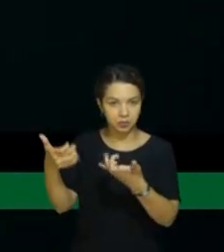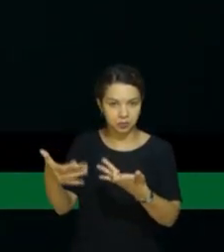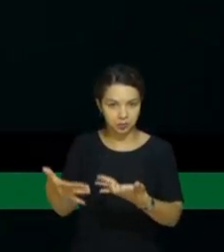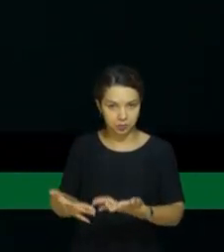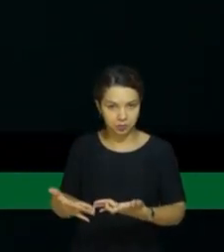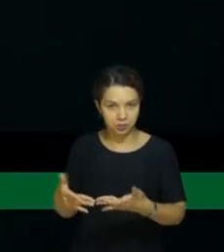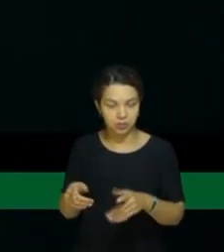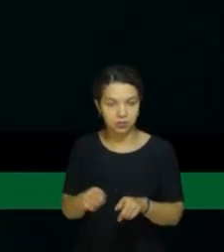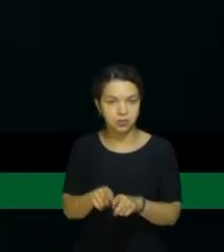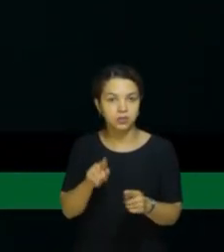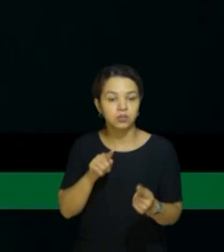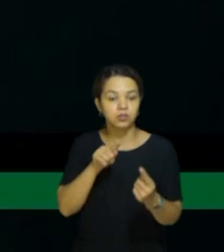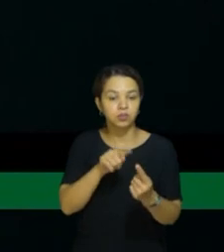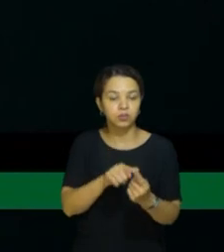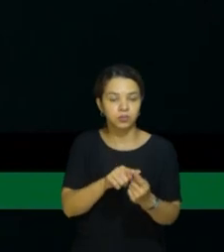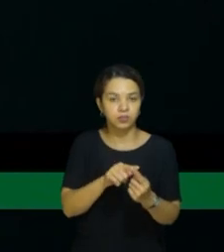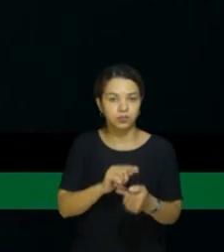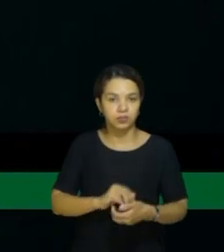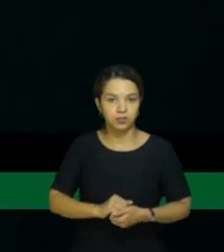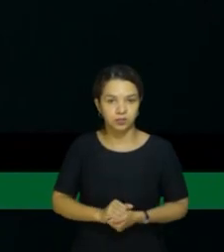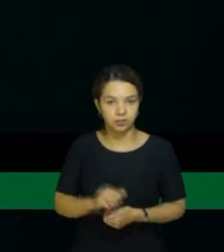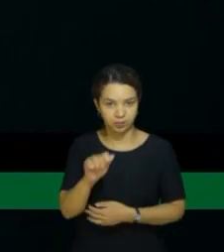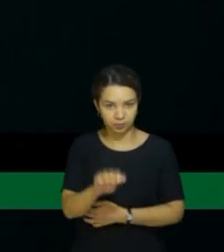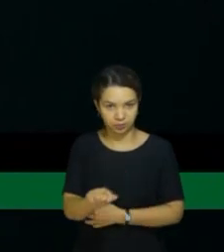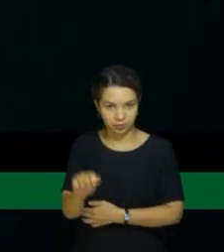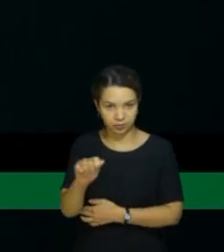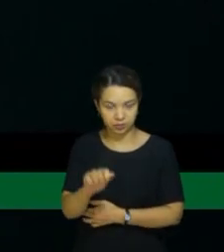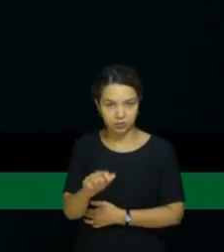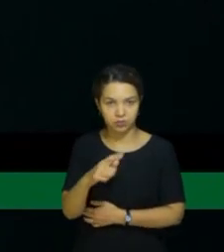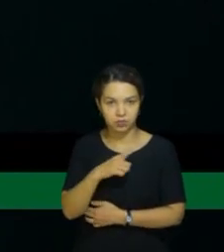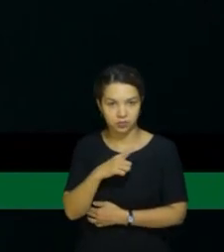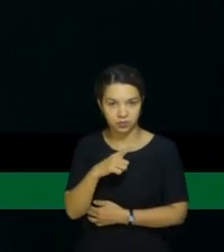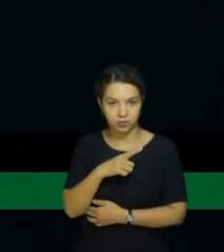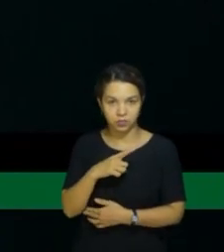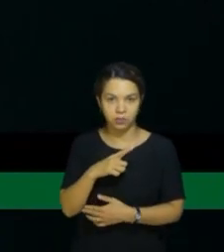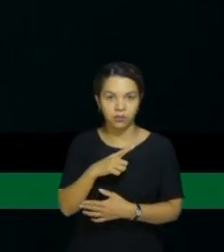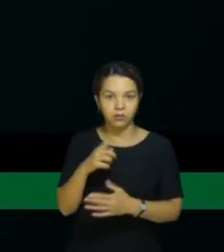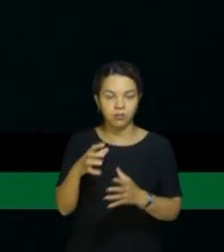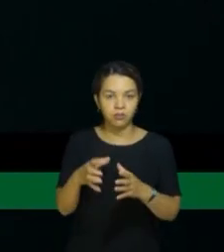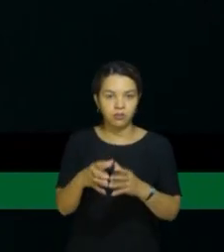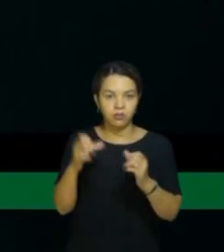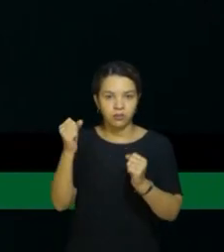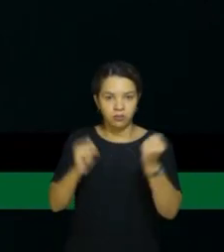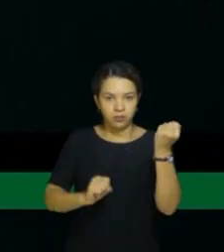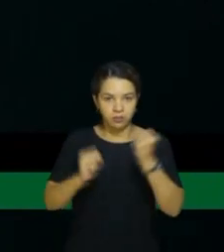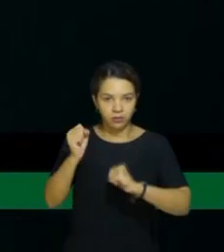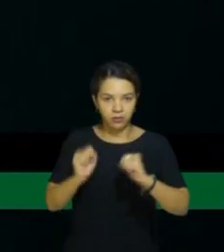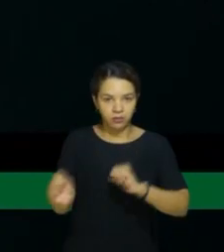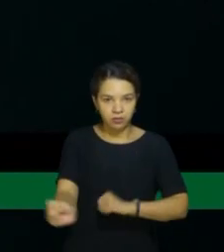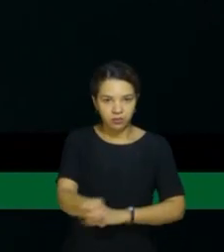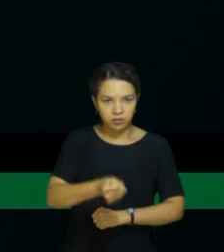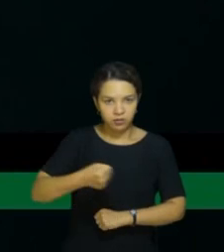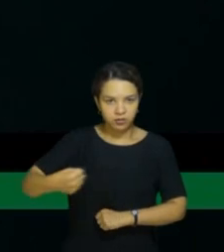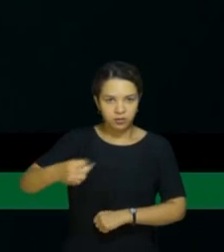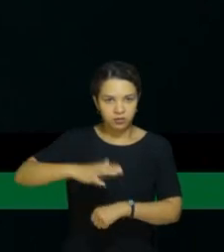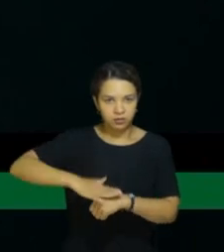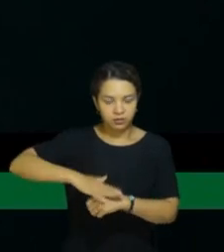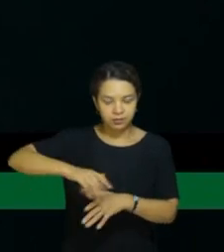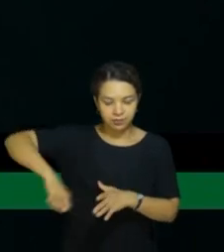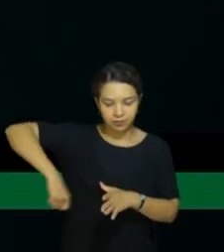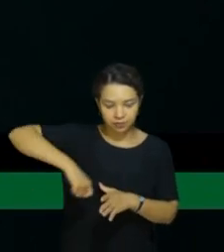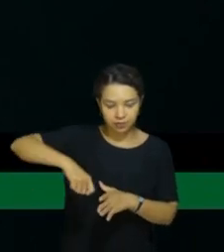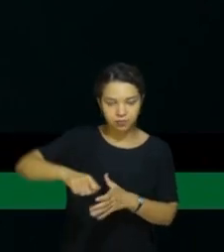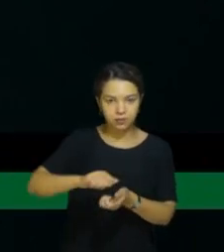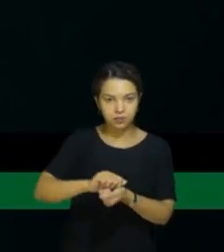e seus objetivos a associação congrega fábricas de cervejas e artesanais cuja produção anual não